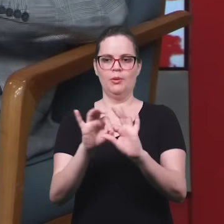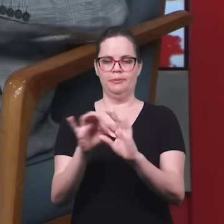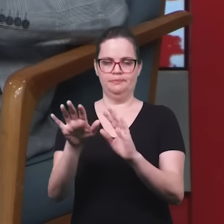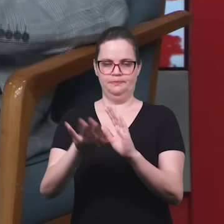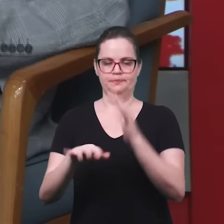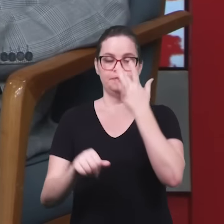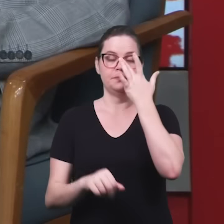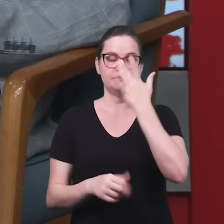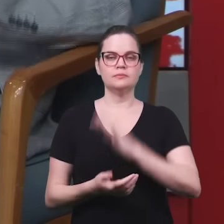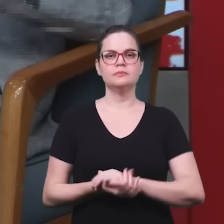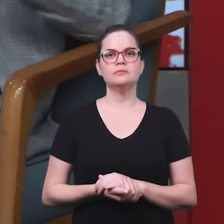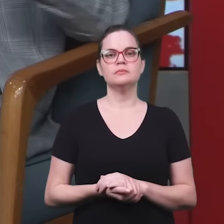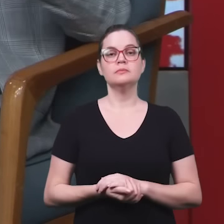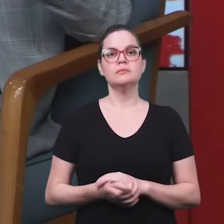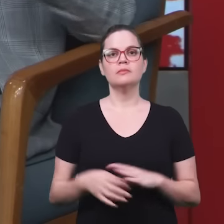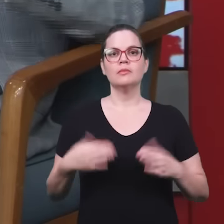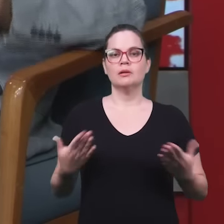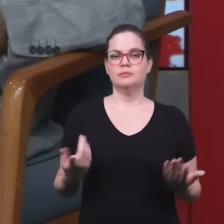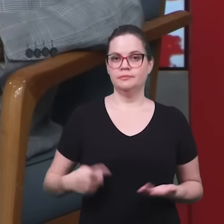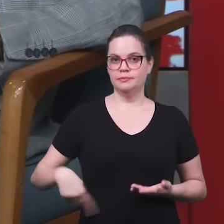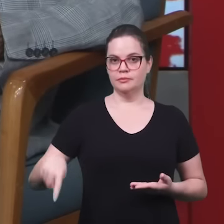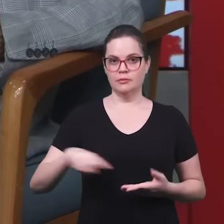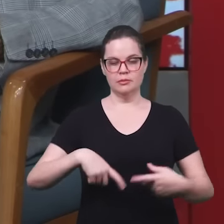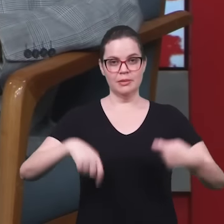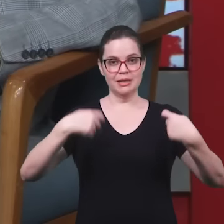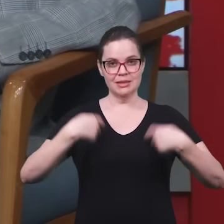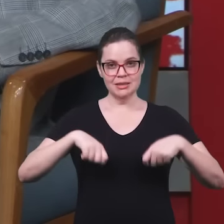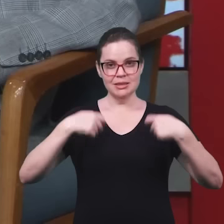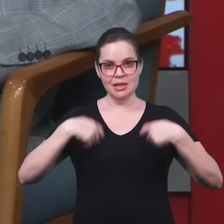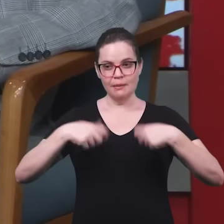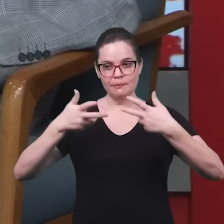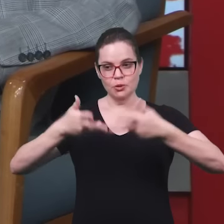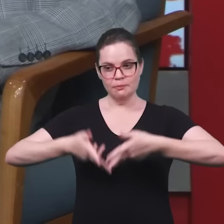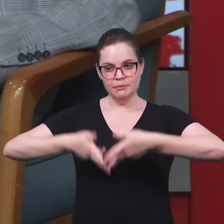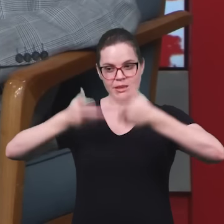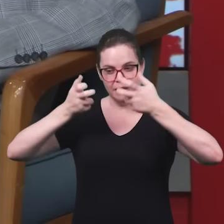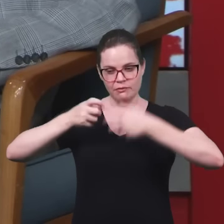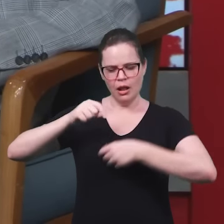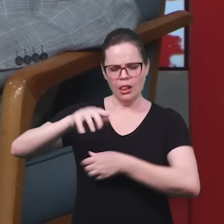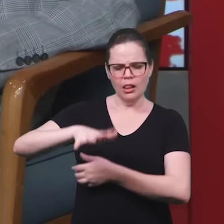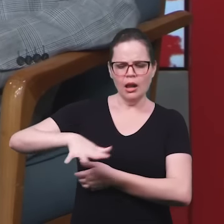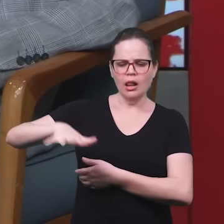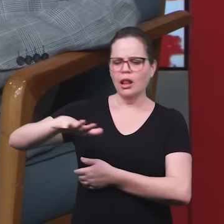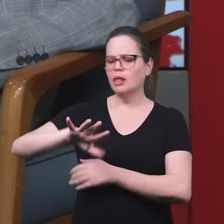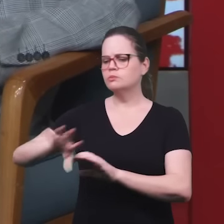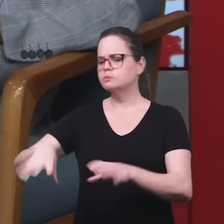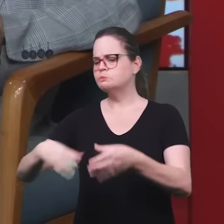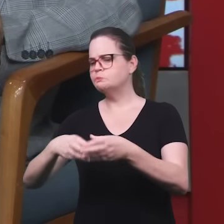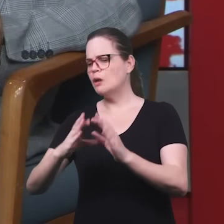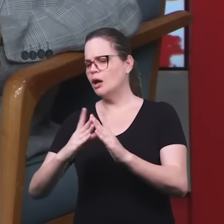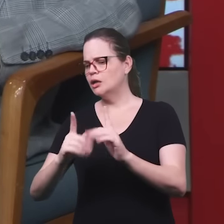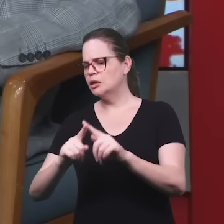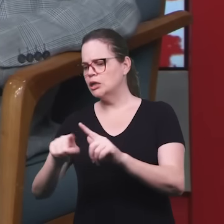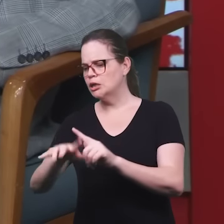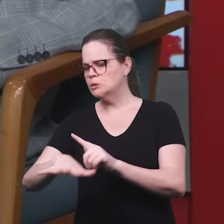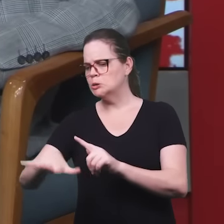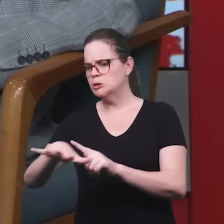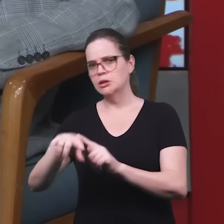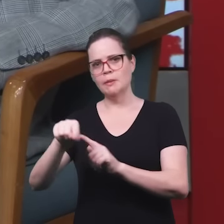Então, você tem que identificar. Então, a igreja pode adoecer? Pode.